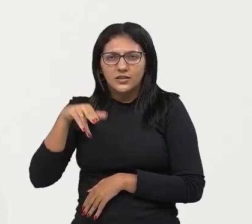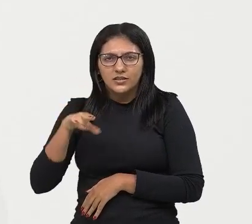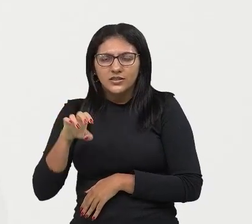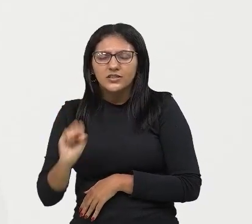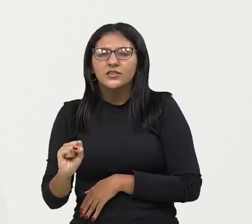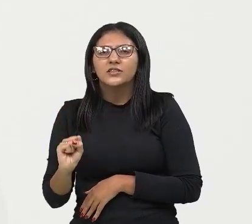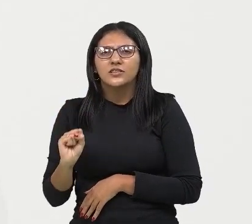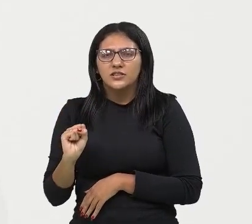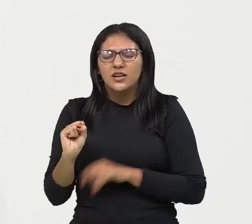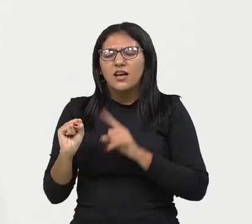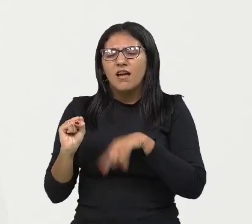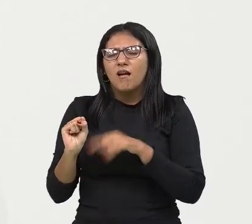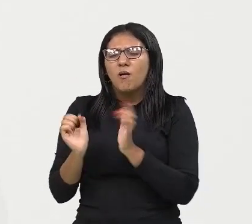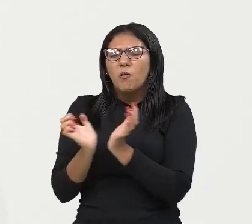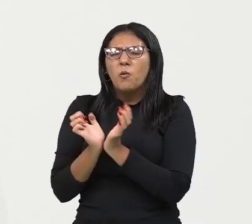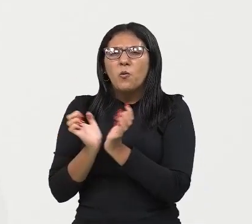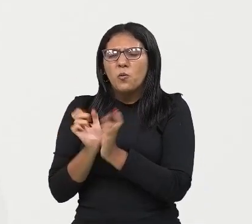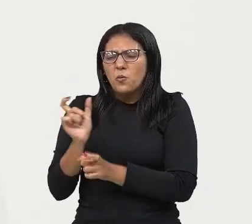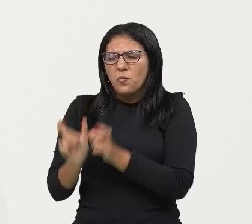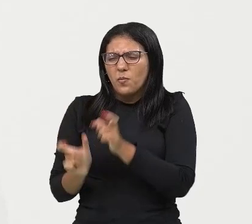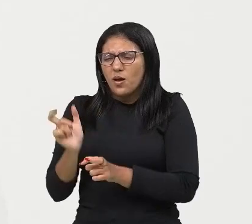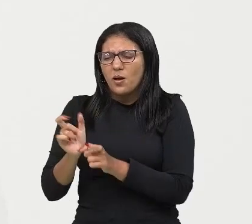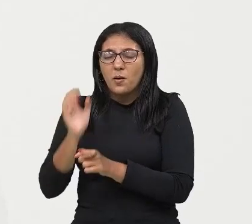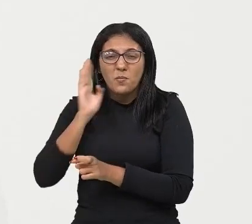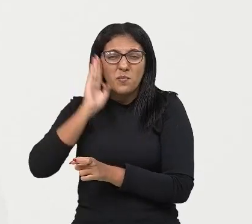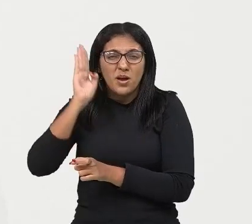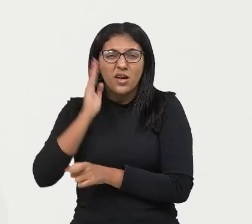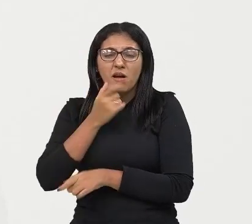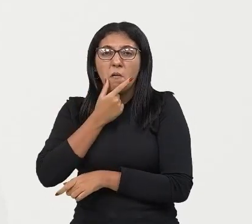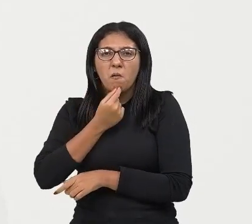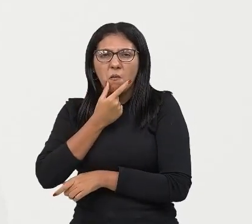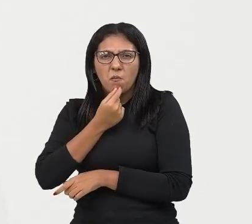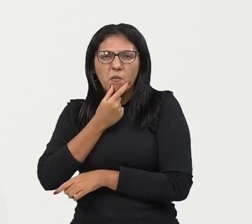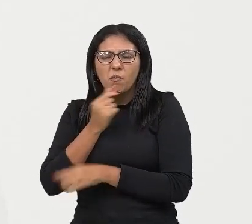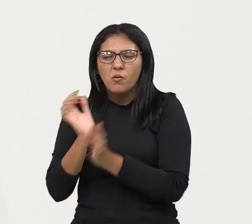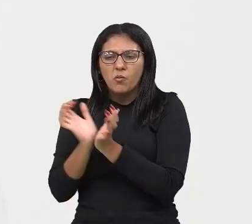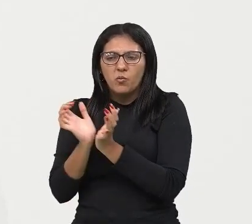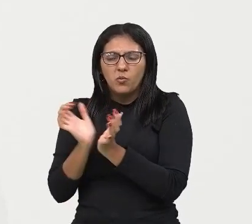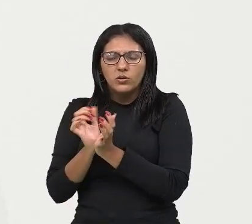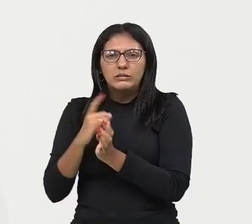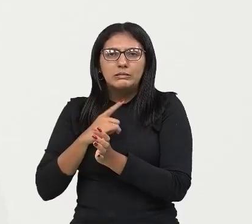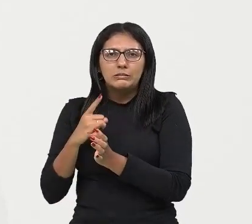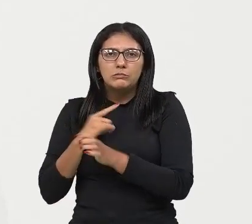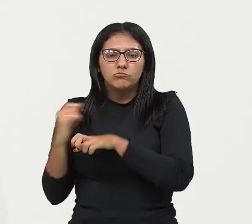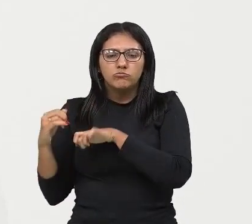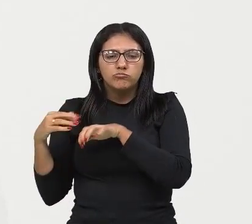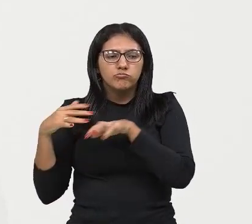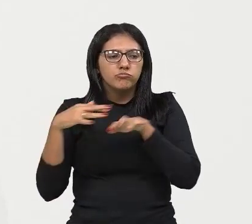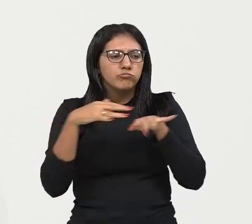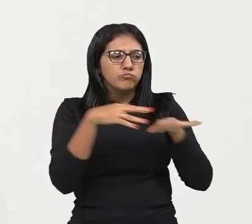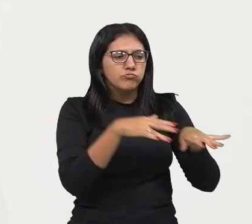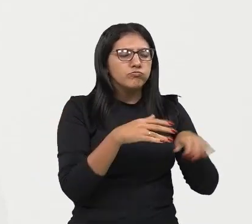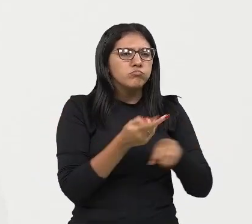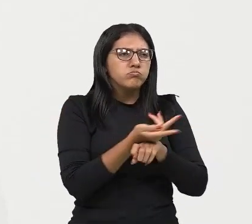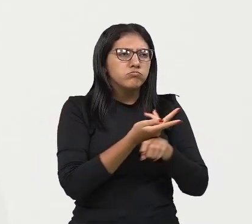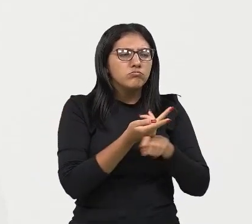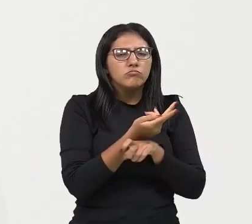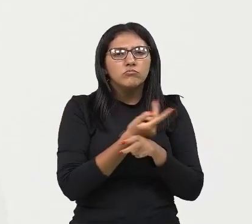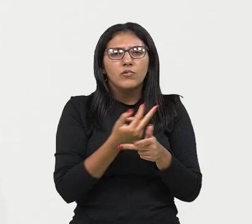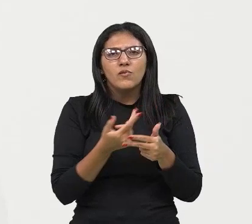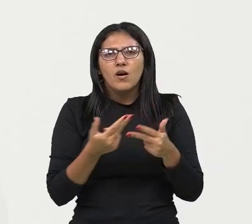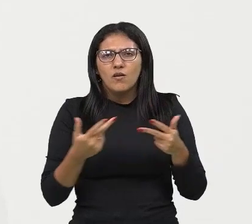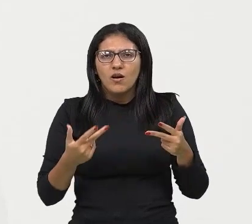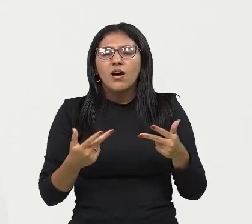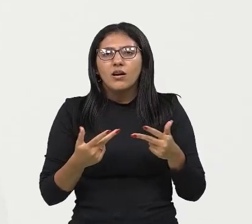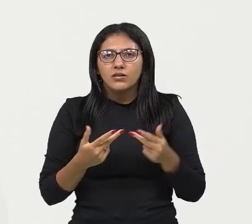as pessoas, né, que eram formados principalmente por homens, para realmente explorar o território que pertencia